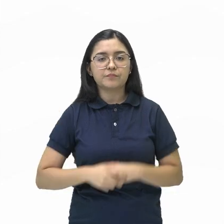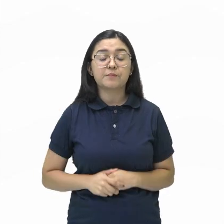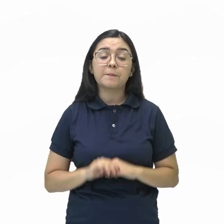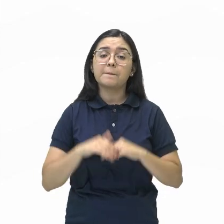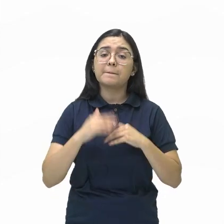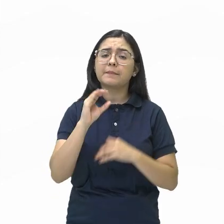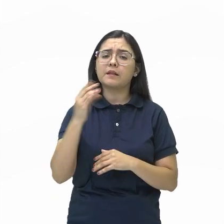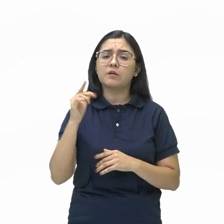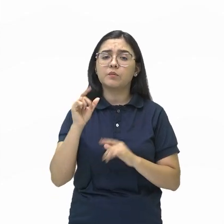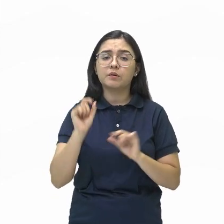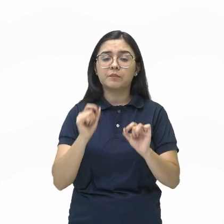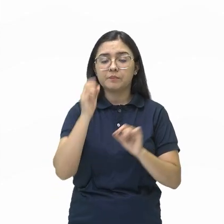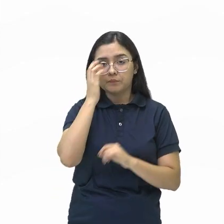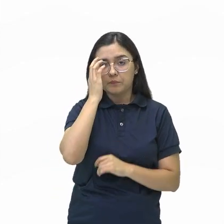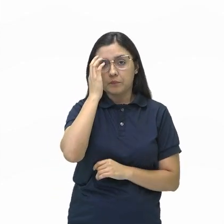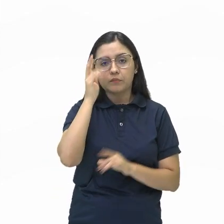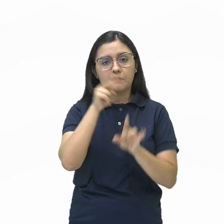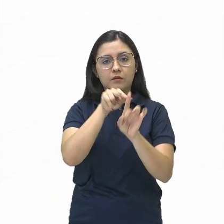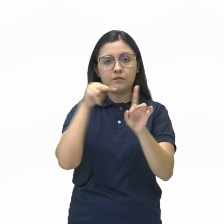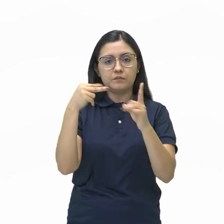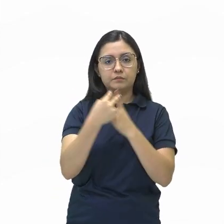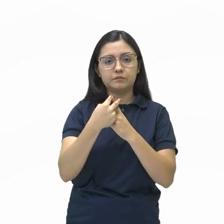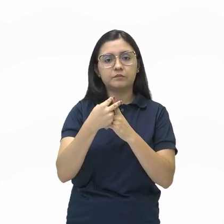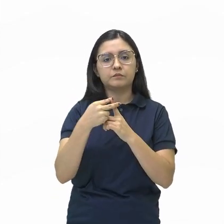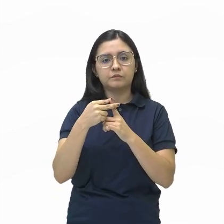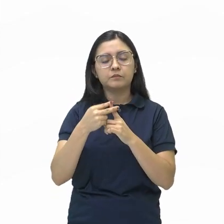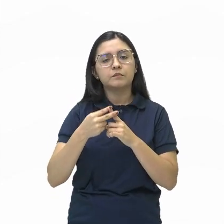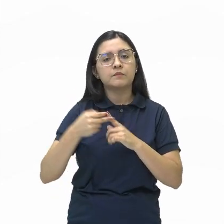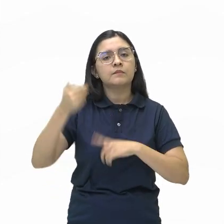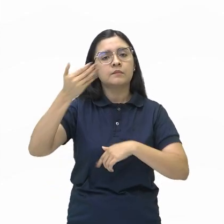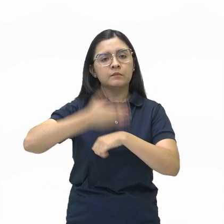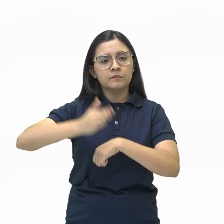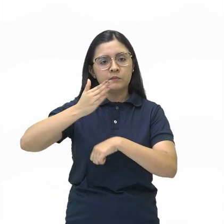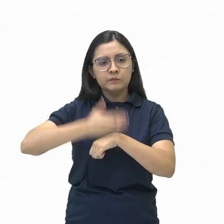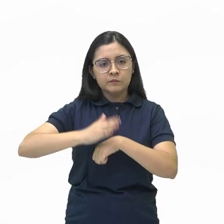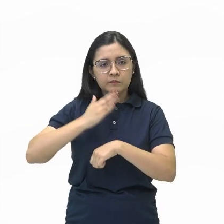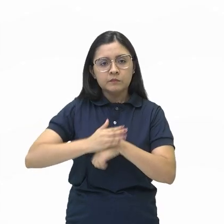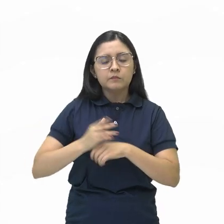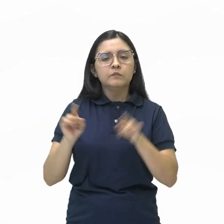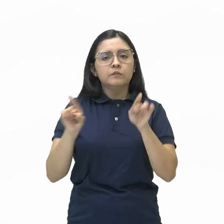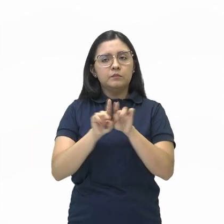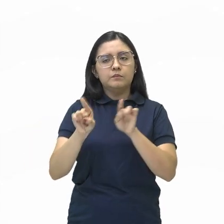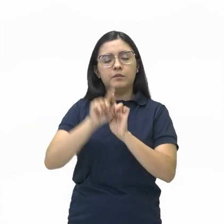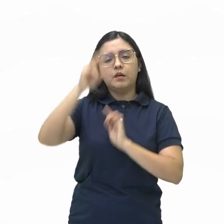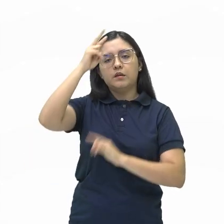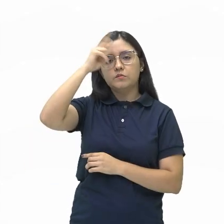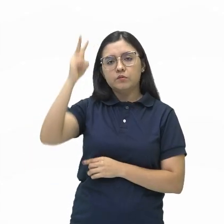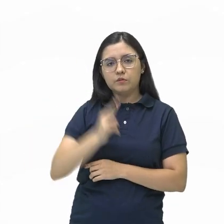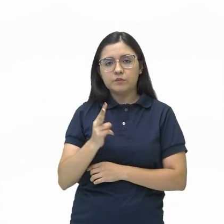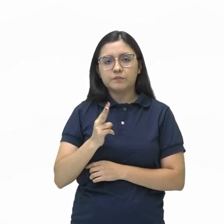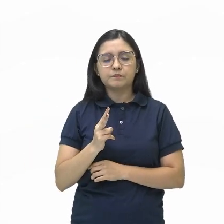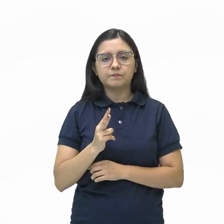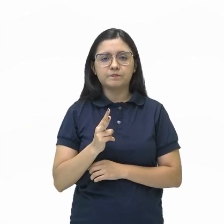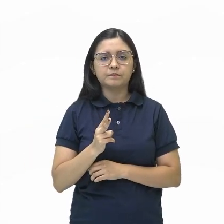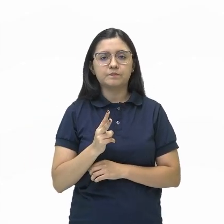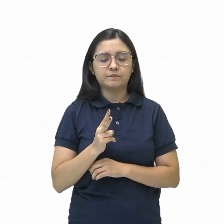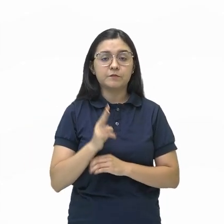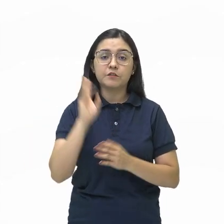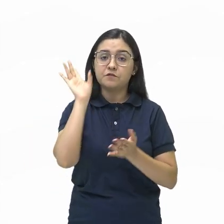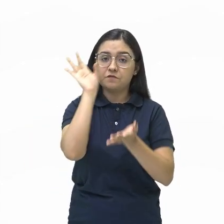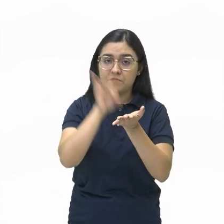É claro que, do ponto de vista prático, histórico-prático, concreto, na